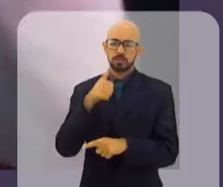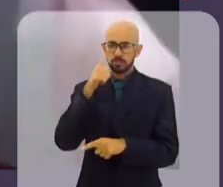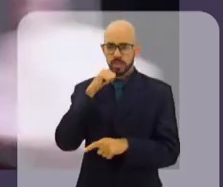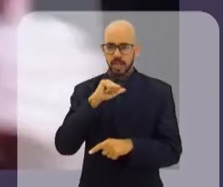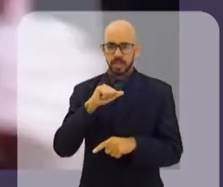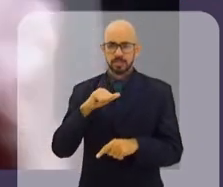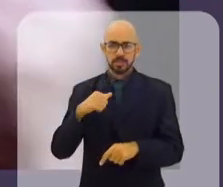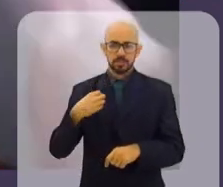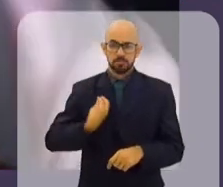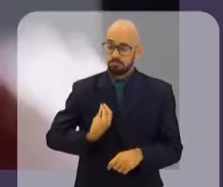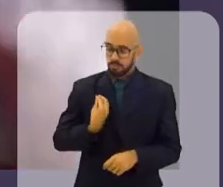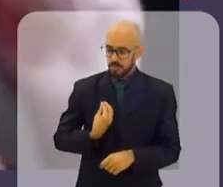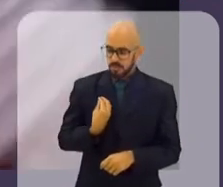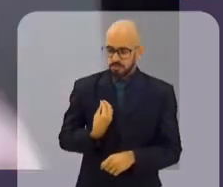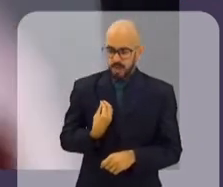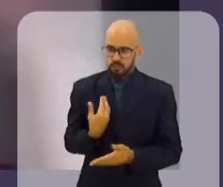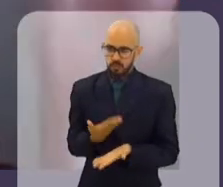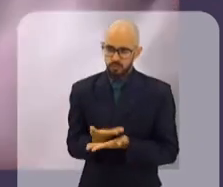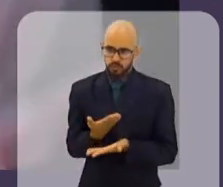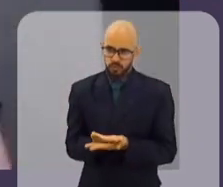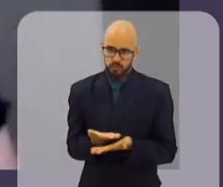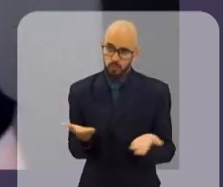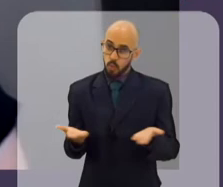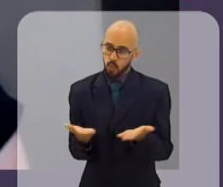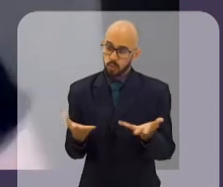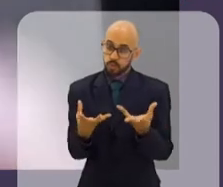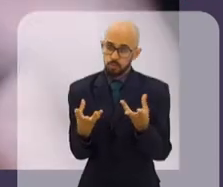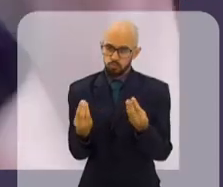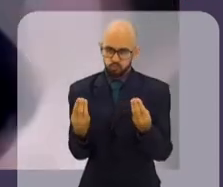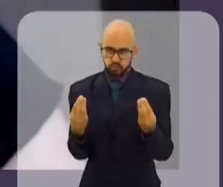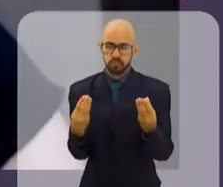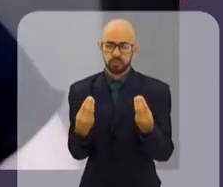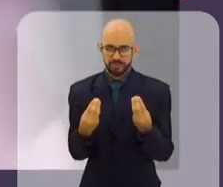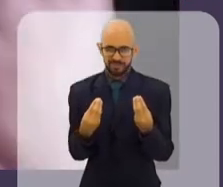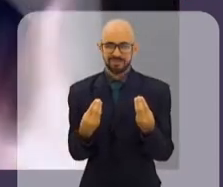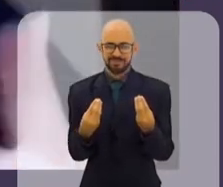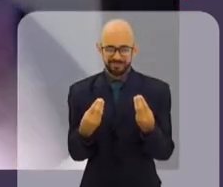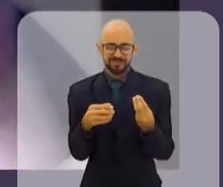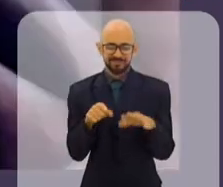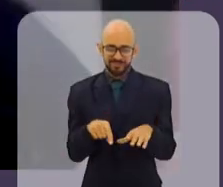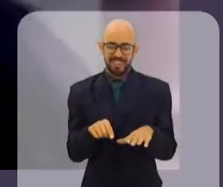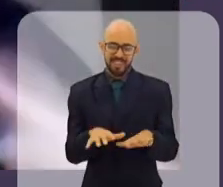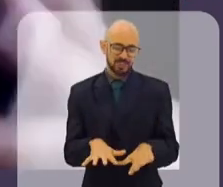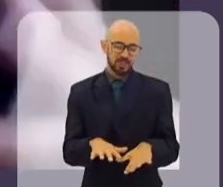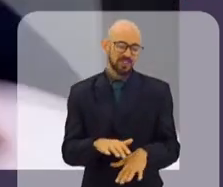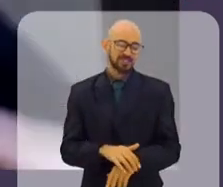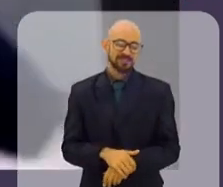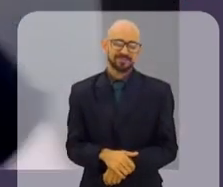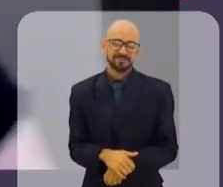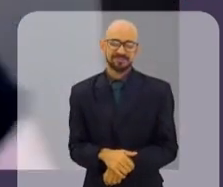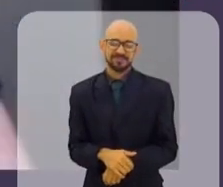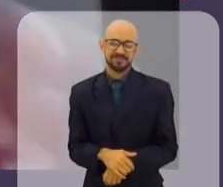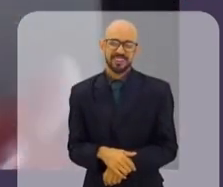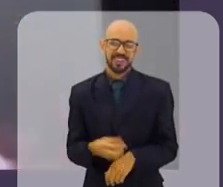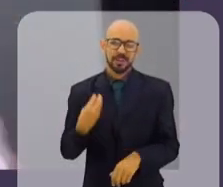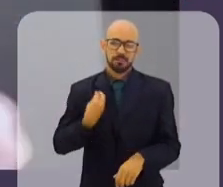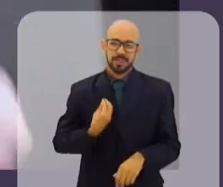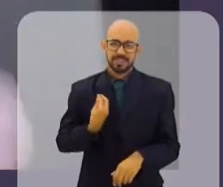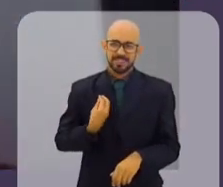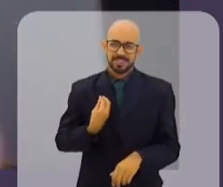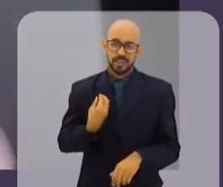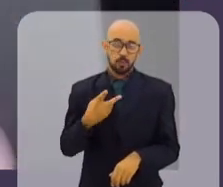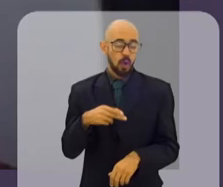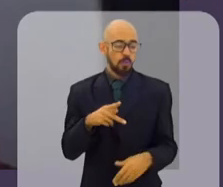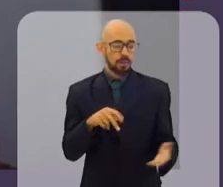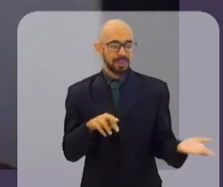mulheres que faziam parte. Agora, nossa, tem muito mais. Então, é isso. Essa presença também,